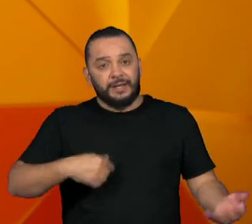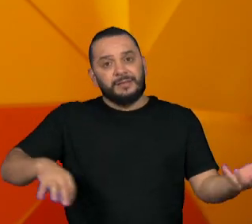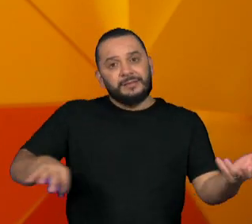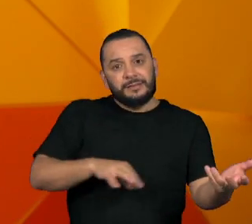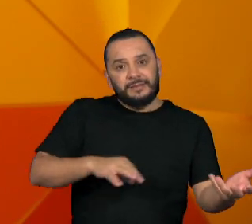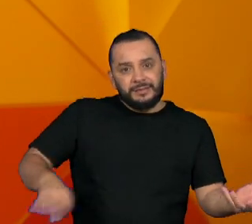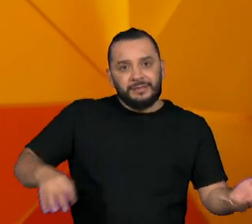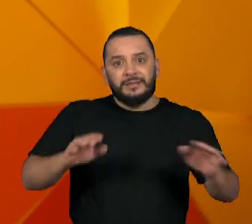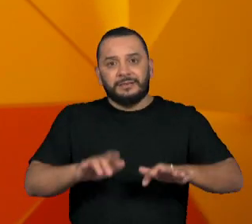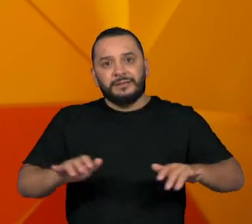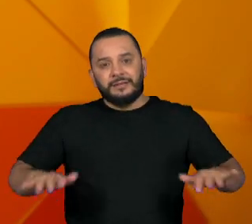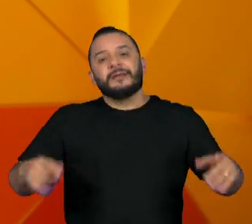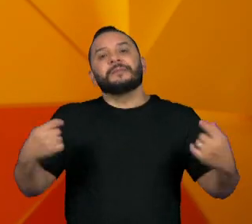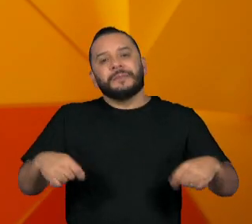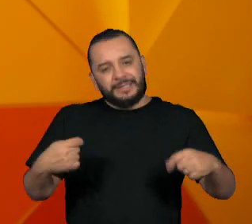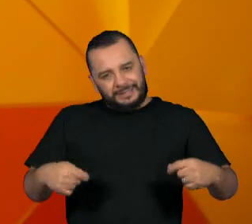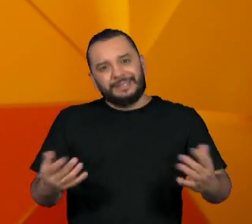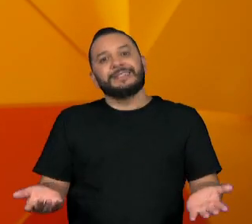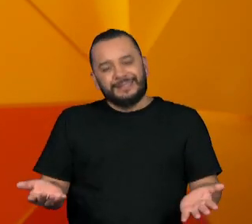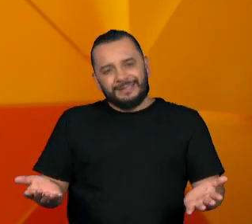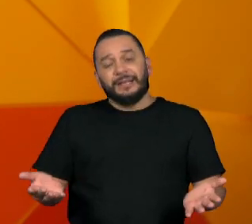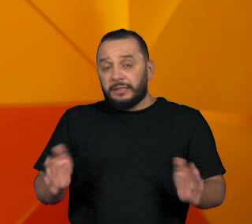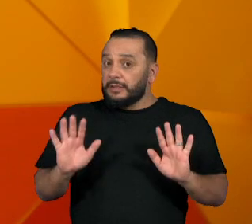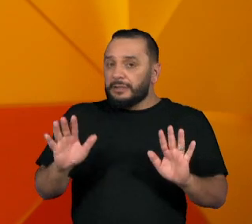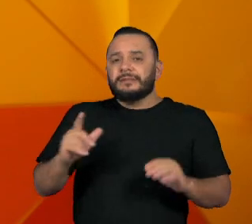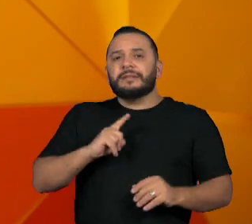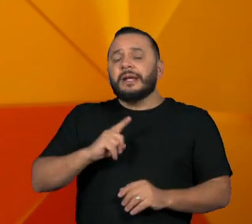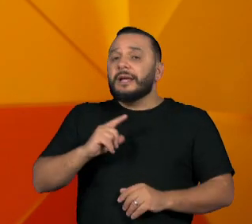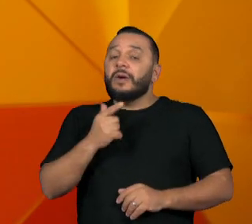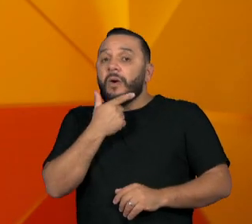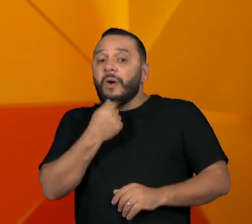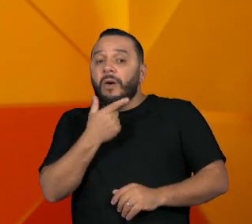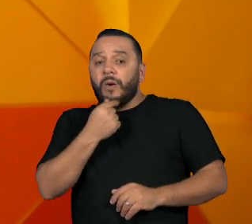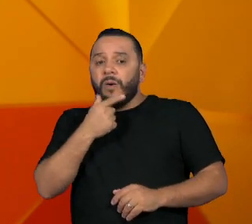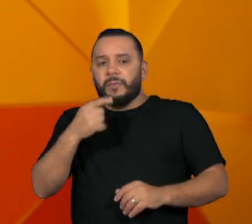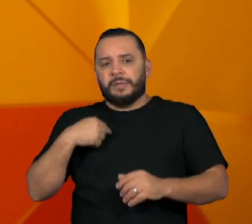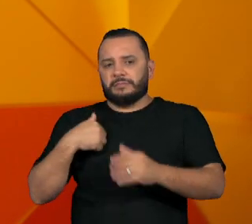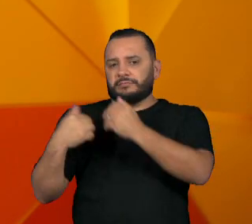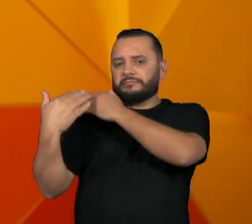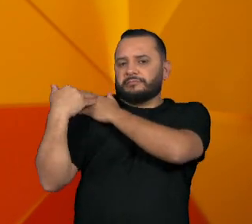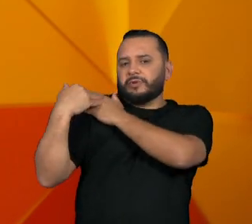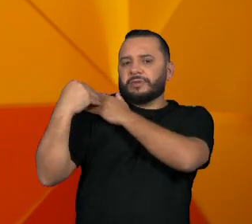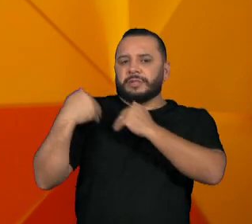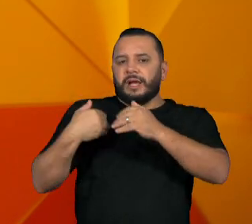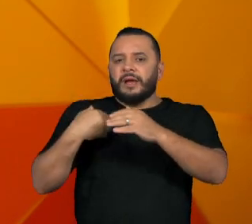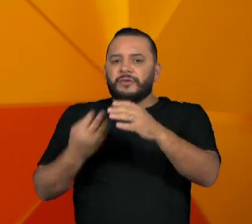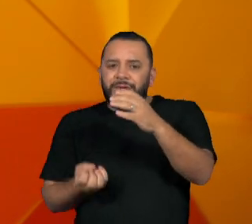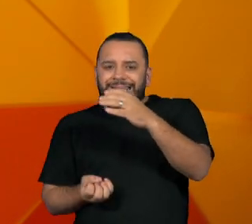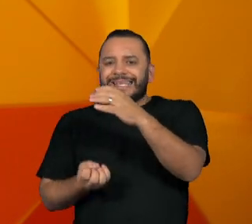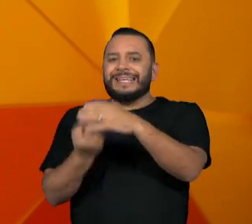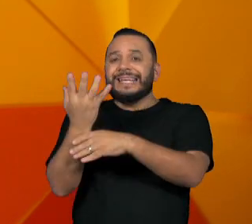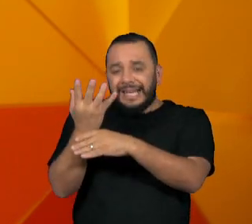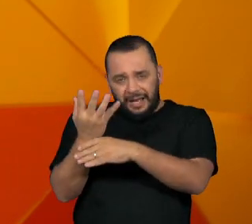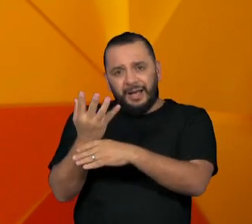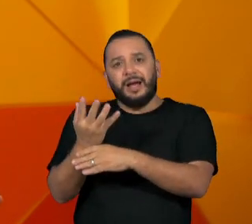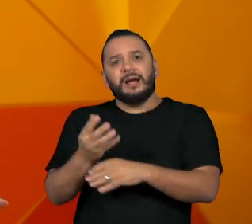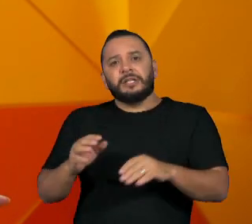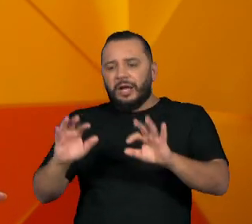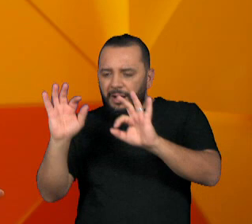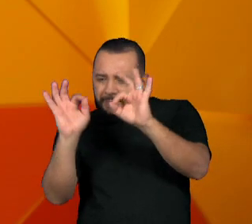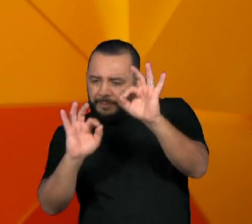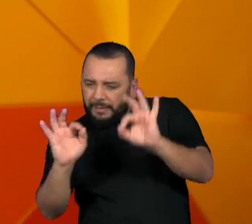o luthier é o profissional responsável pela construção, pelo design e pelo acabamento desses objetos, que até